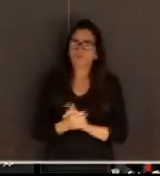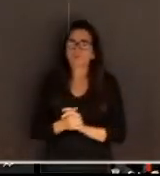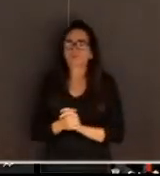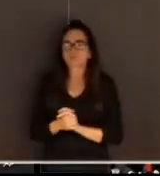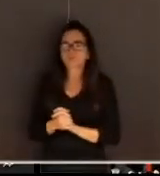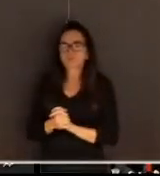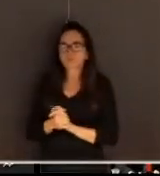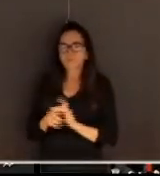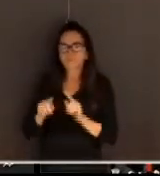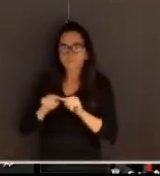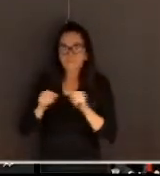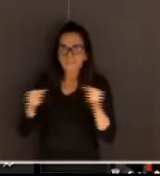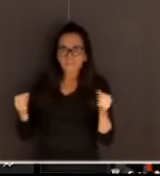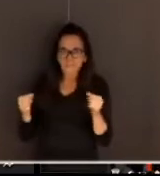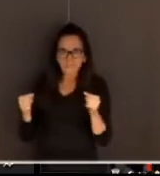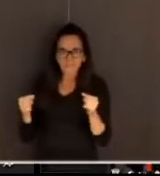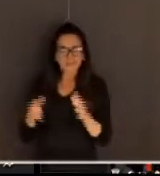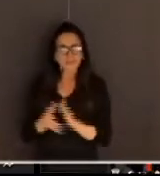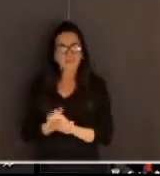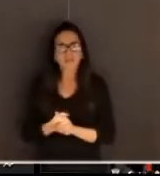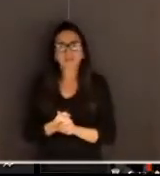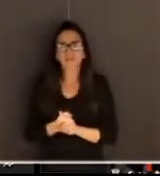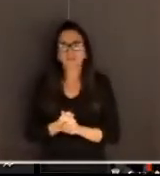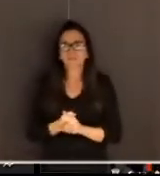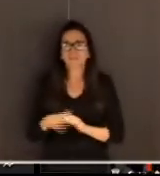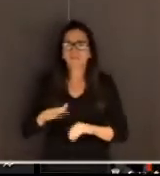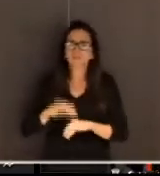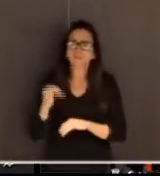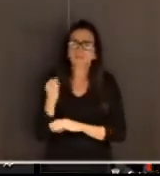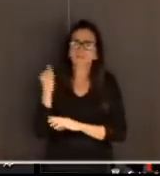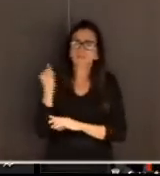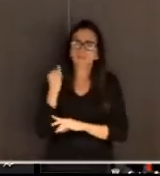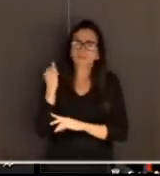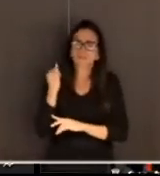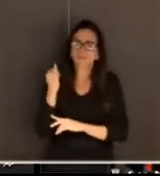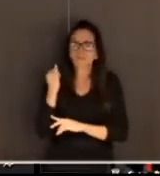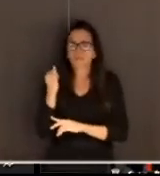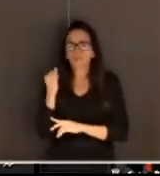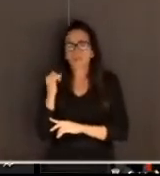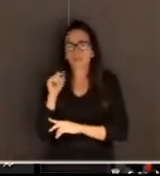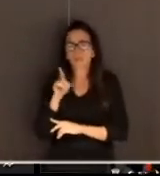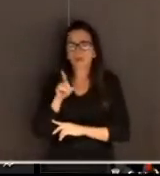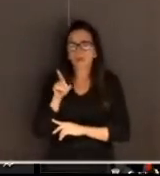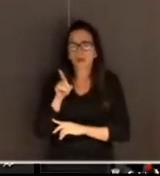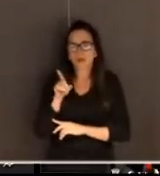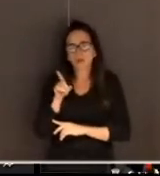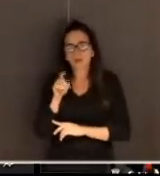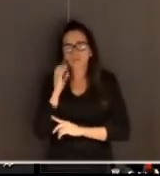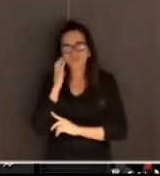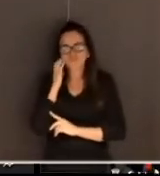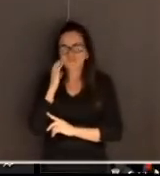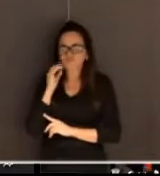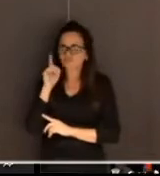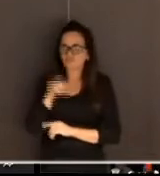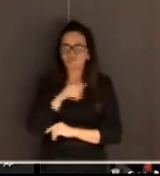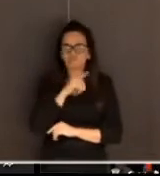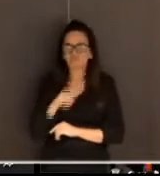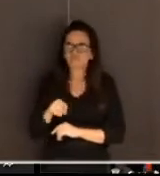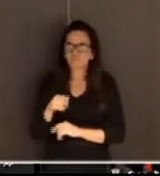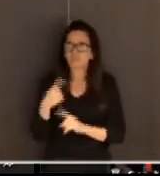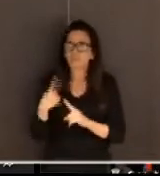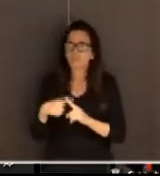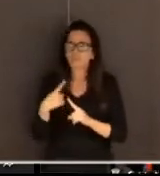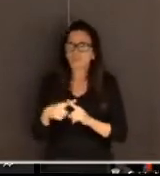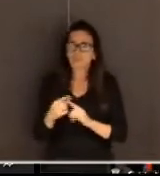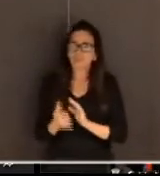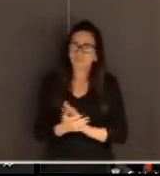no caso, que é o mais importante, a Suprema Corte não anulou. Por quê? Porque